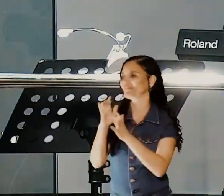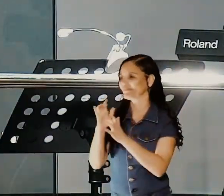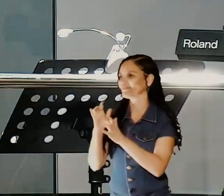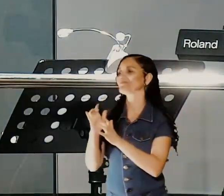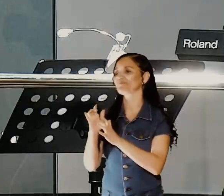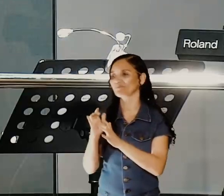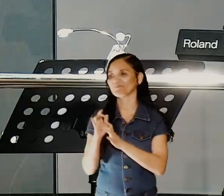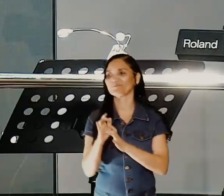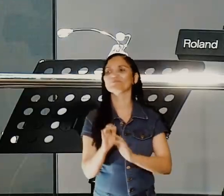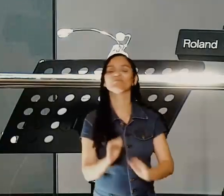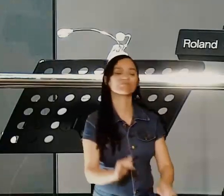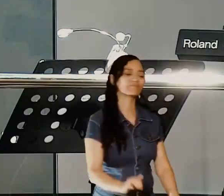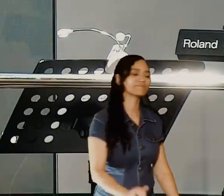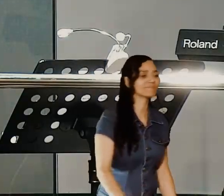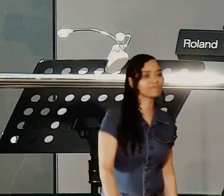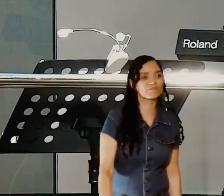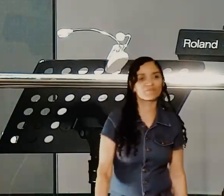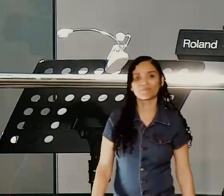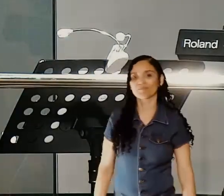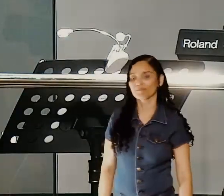Jesus.